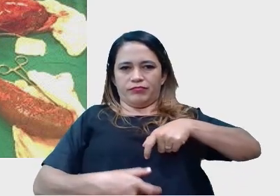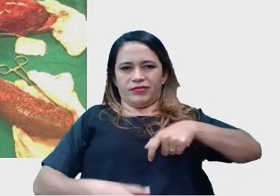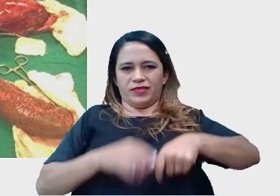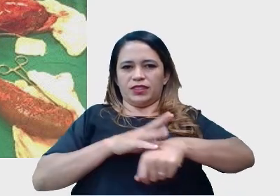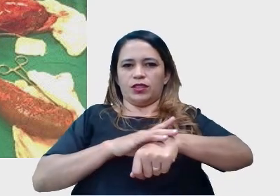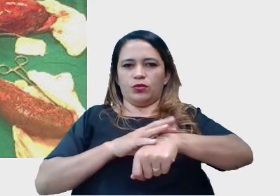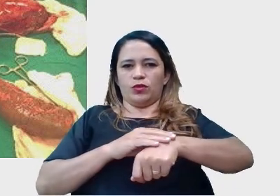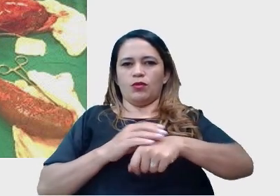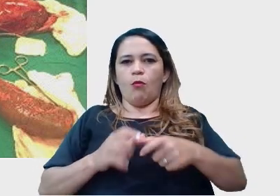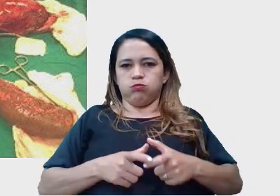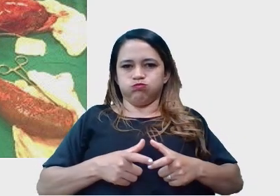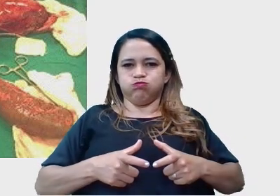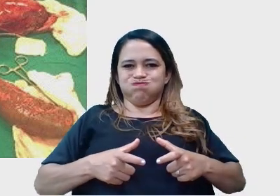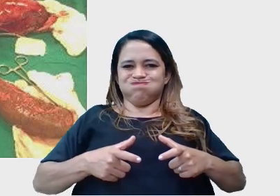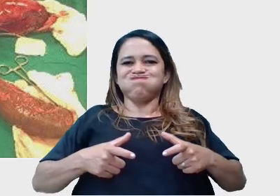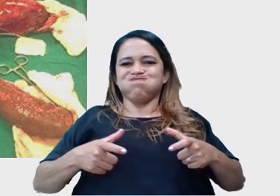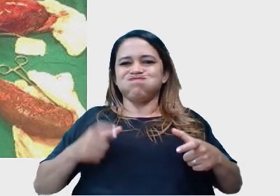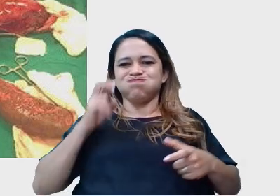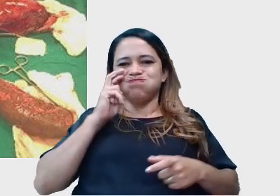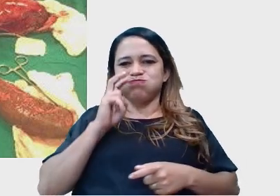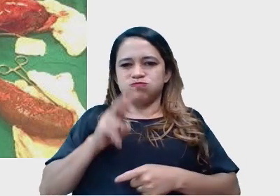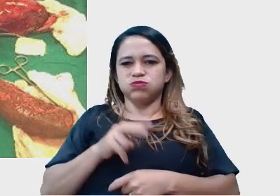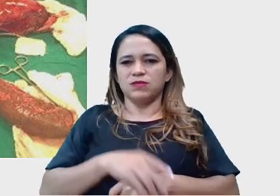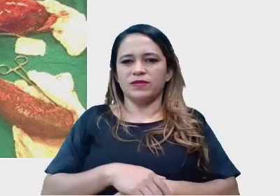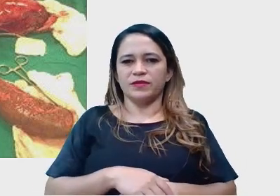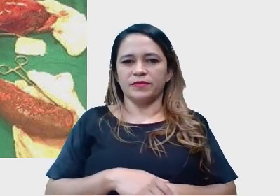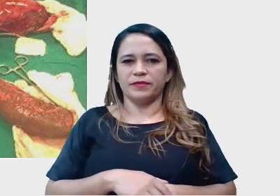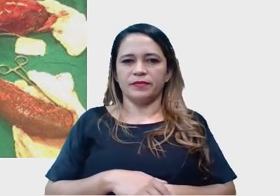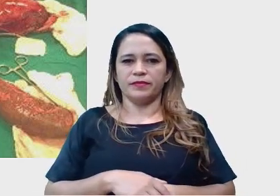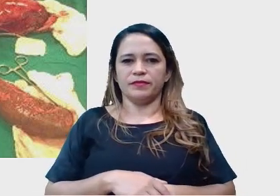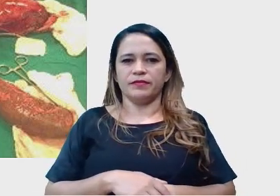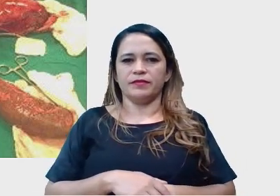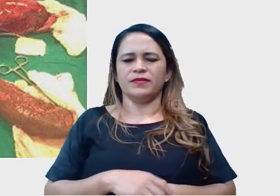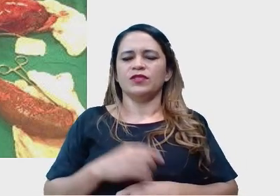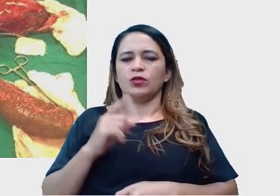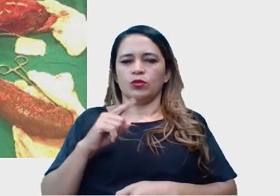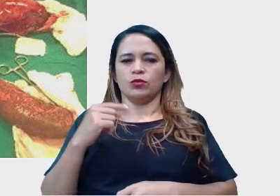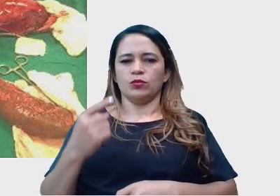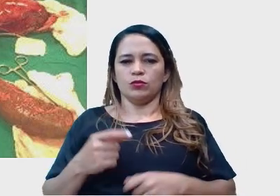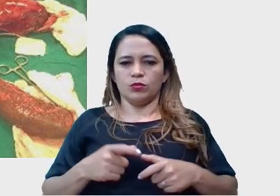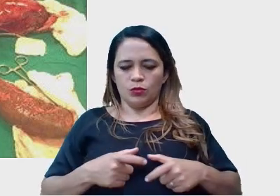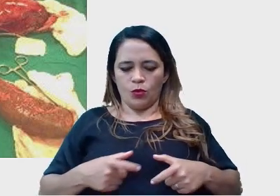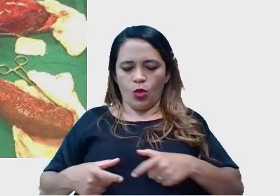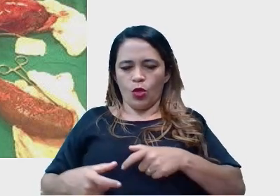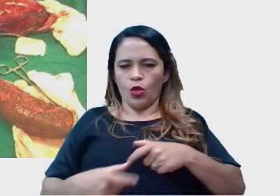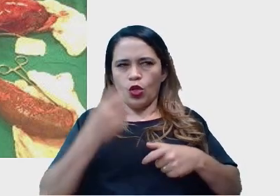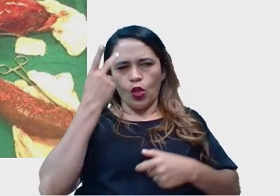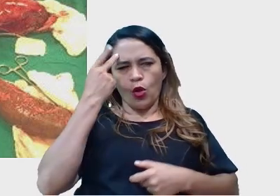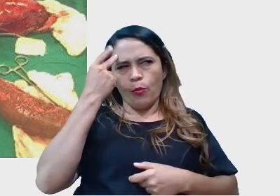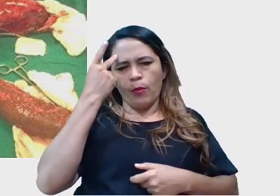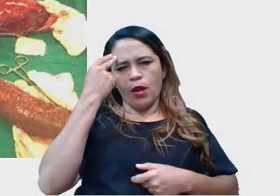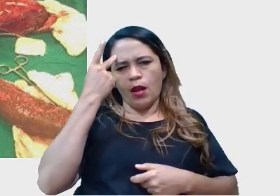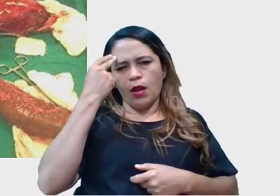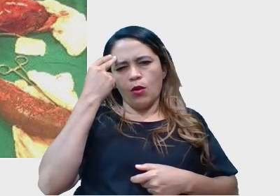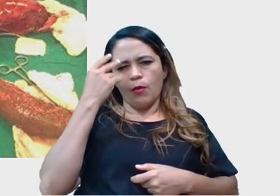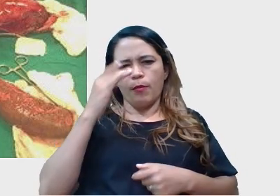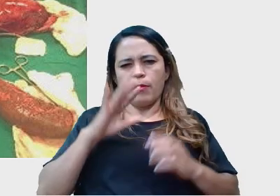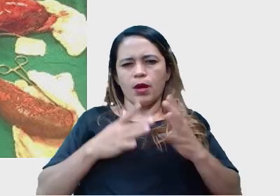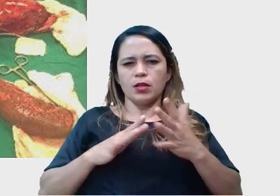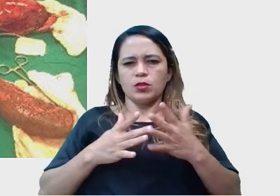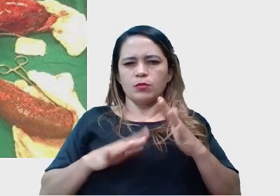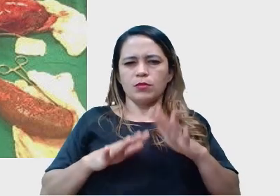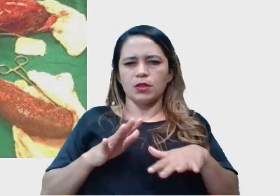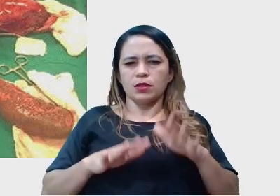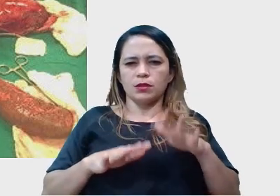contaminado, tá vendo o tamanhozão do intestino? Só para vocês terem uma ideia, um intestino com tamanho normal é mais ou menos do